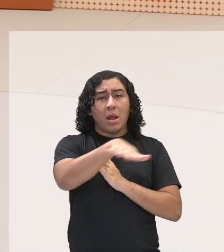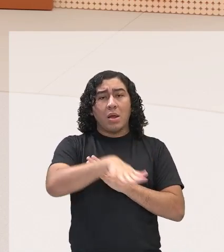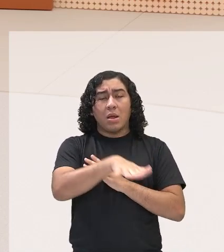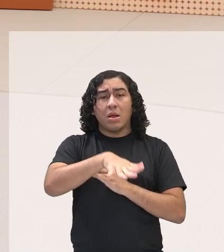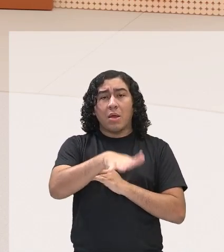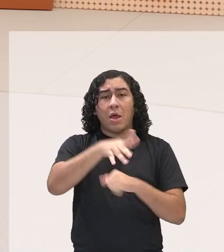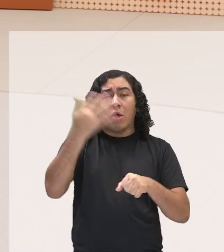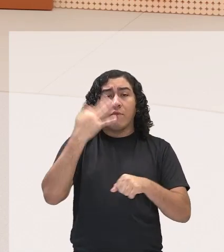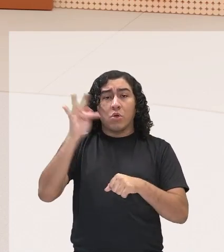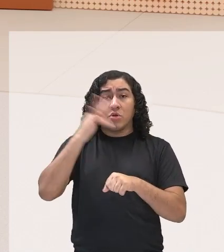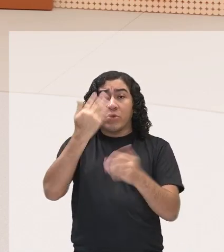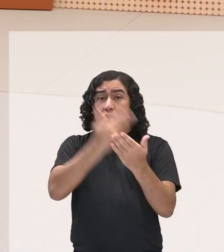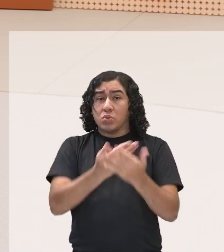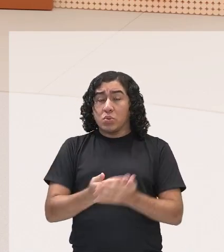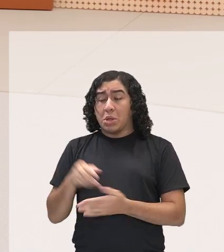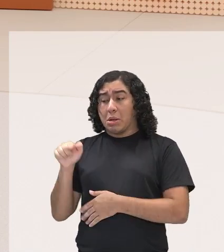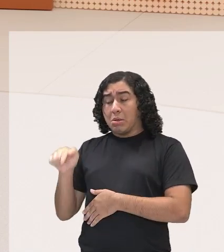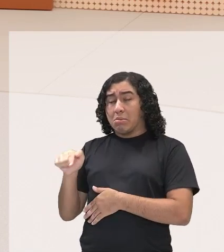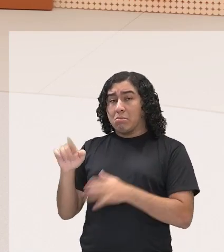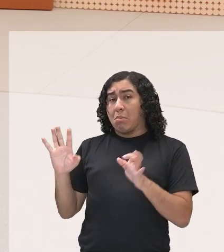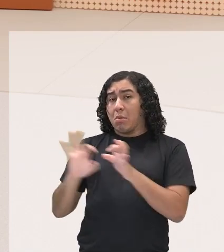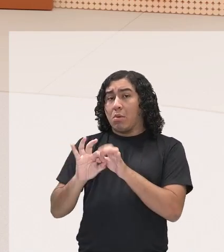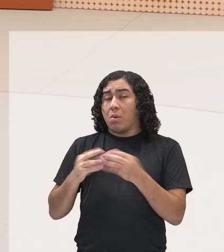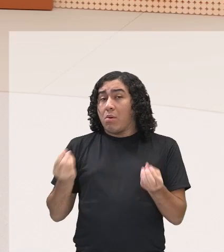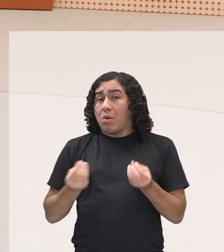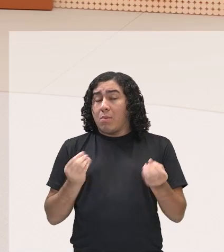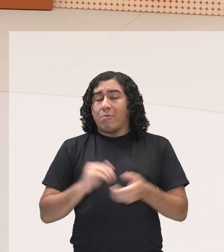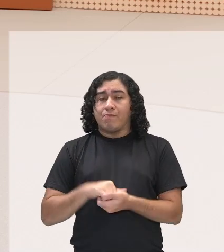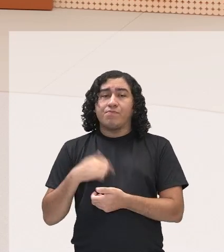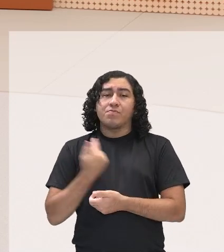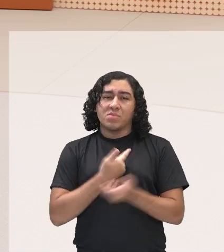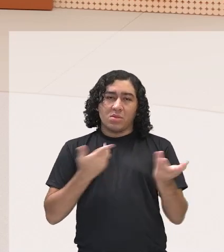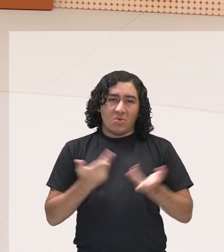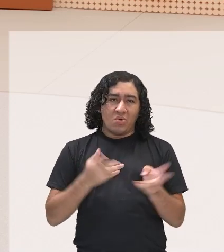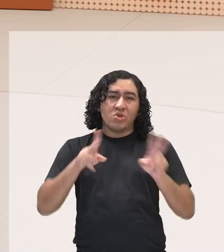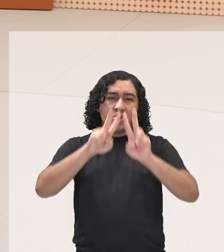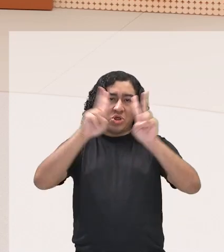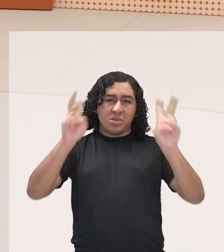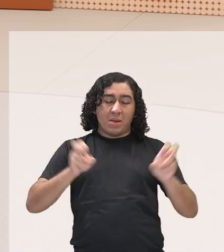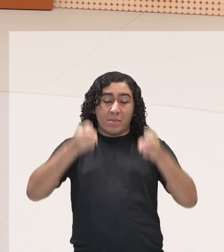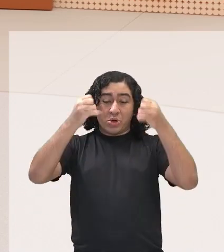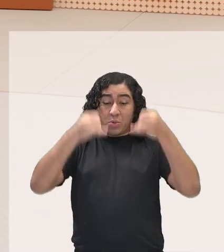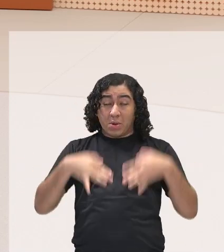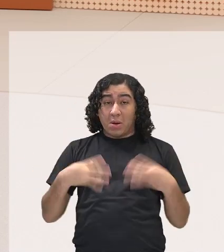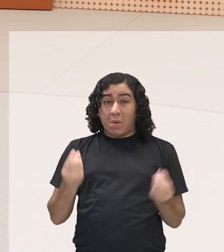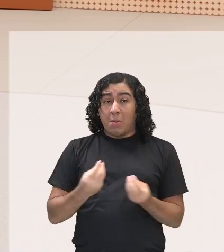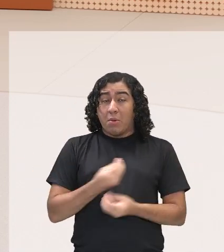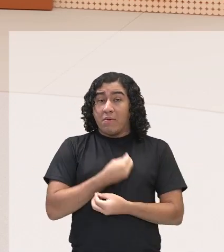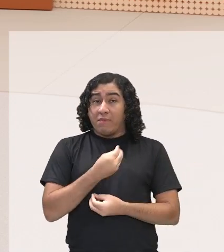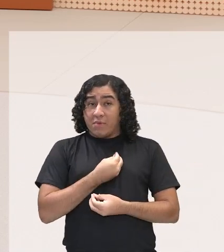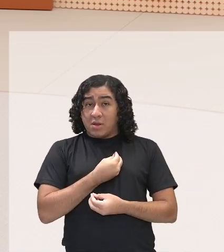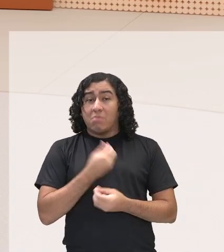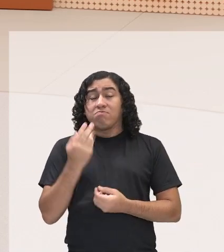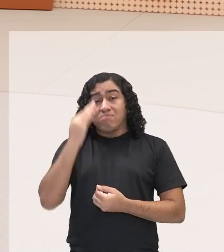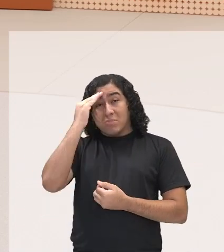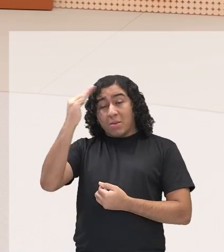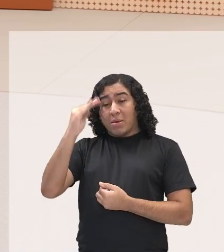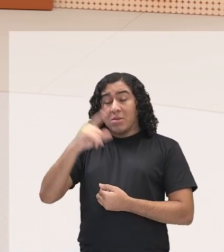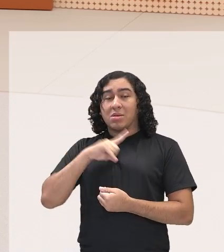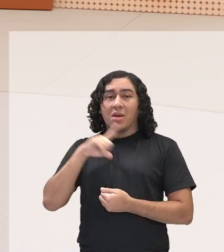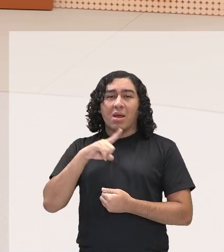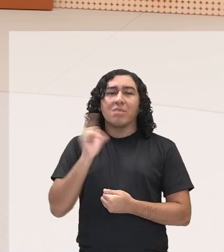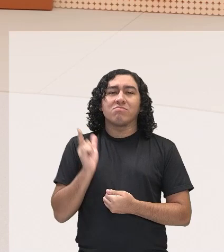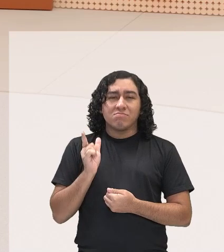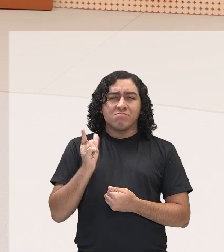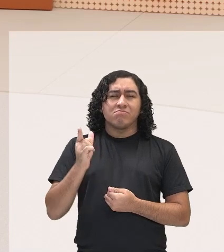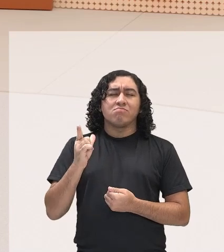Então nós vamos falar muito sobre isso hoje, esses princípios que norteiam a nossa vida, para que ela seja conduzida de uma forma